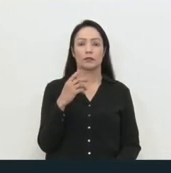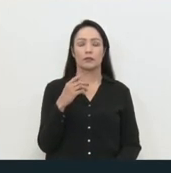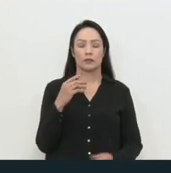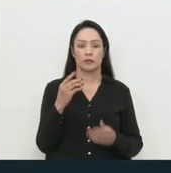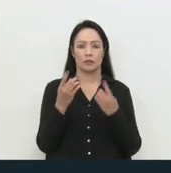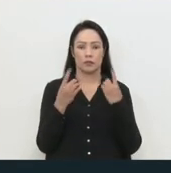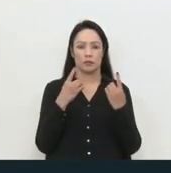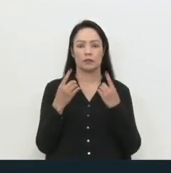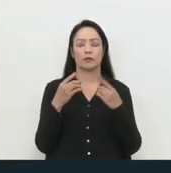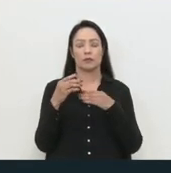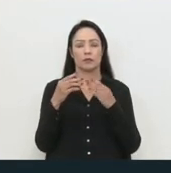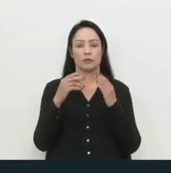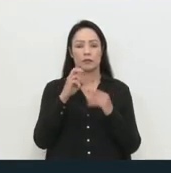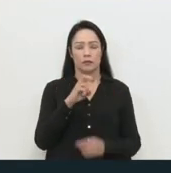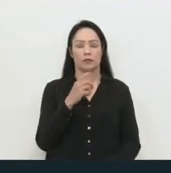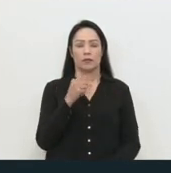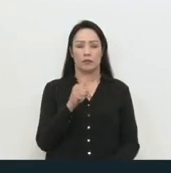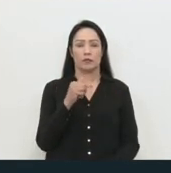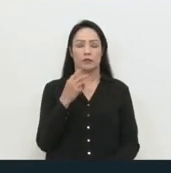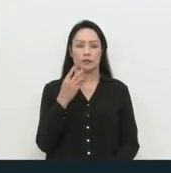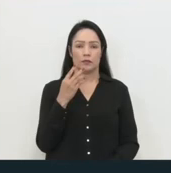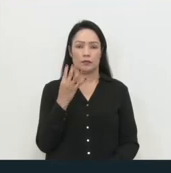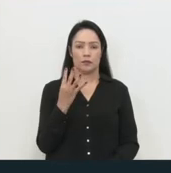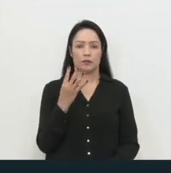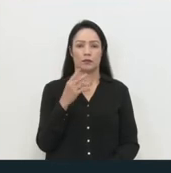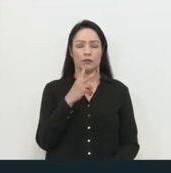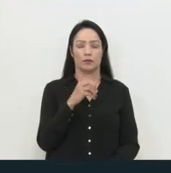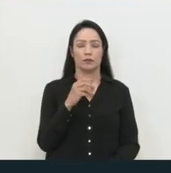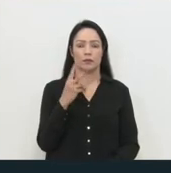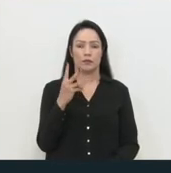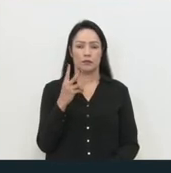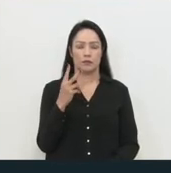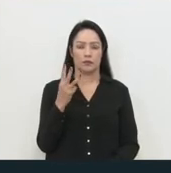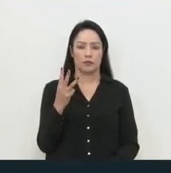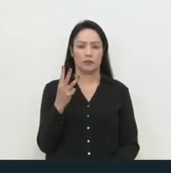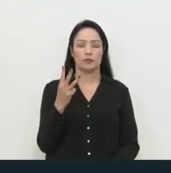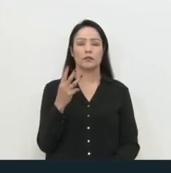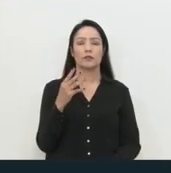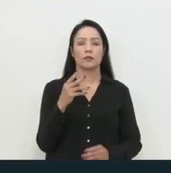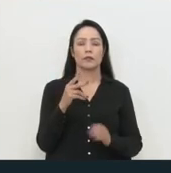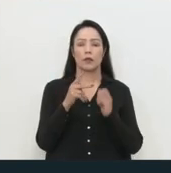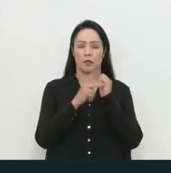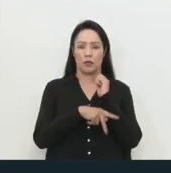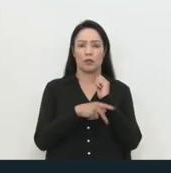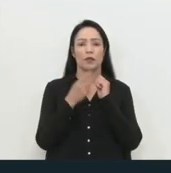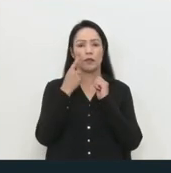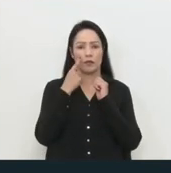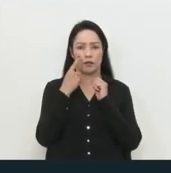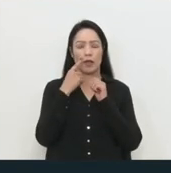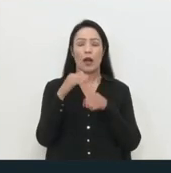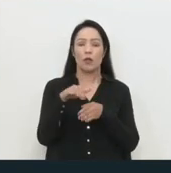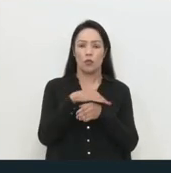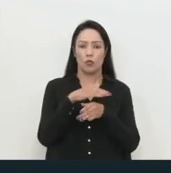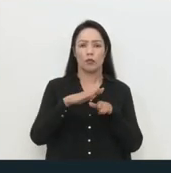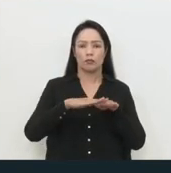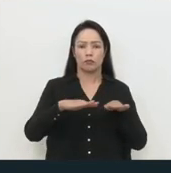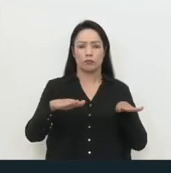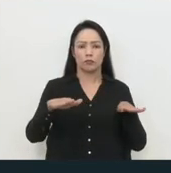votação do requerimento 574 2023 informações sobre o projeto visando a pavimentação na rua